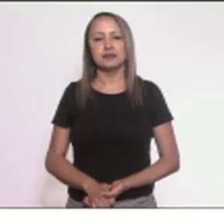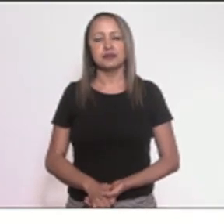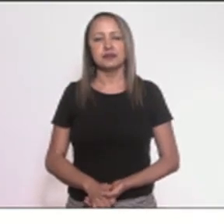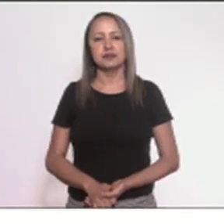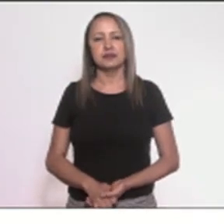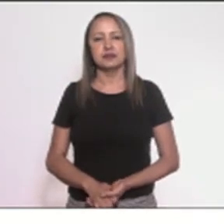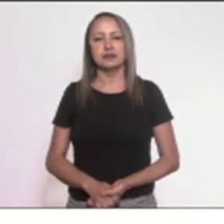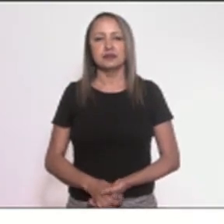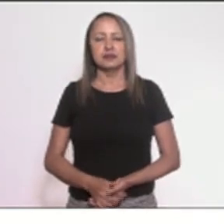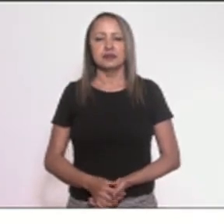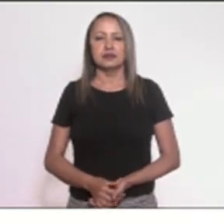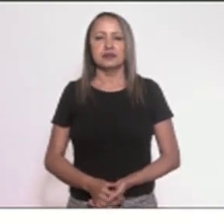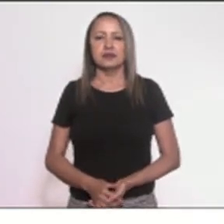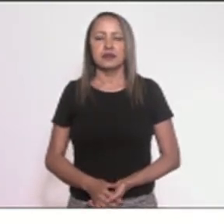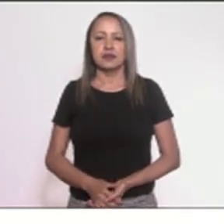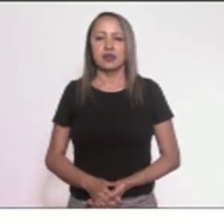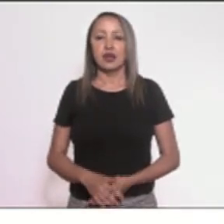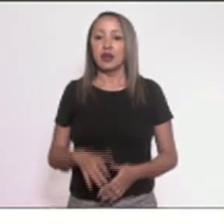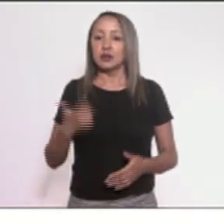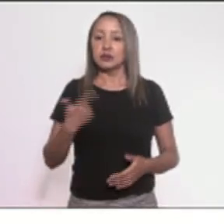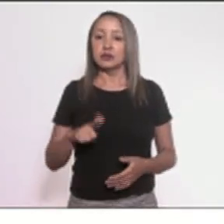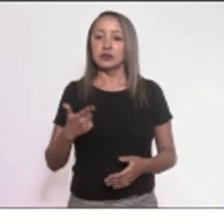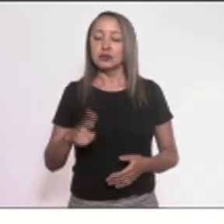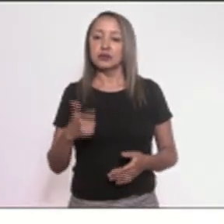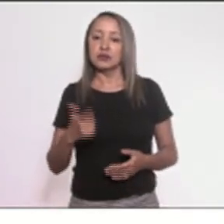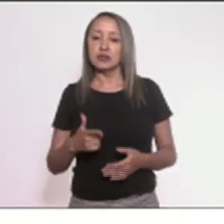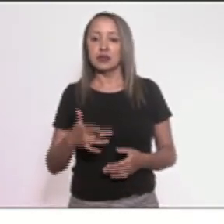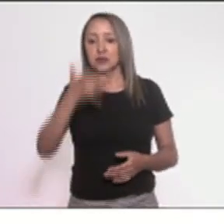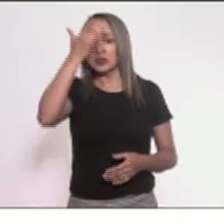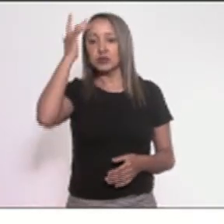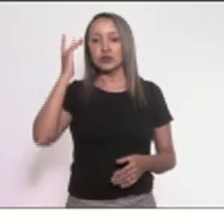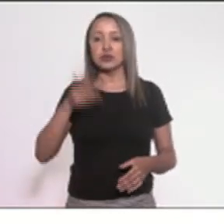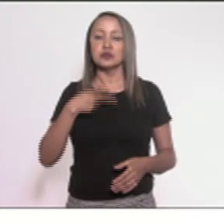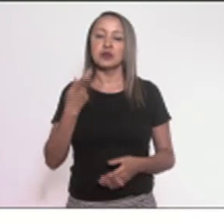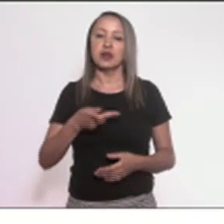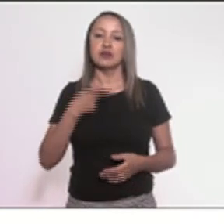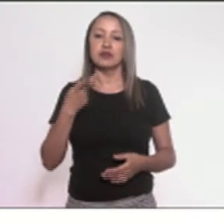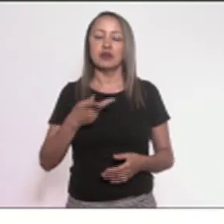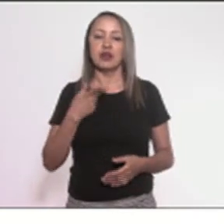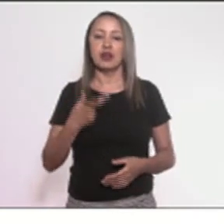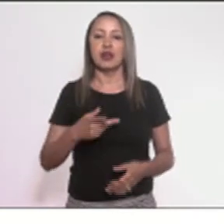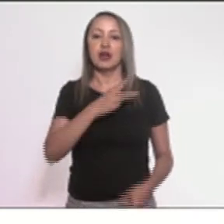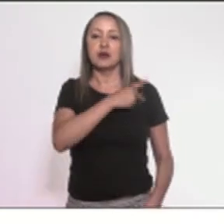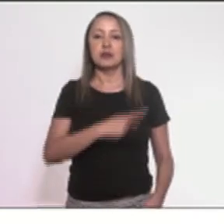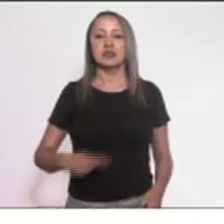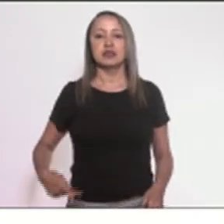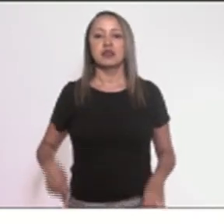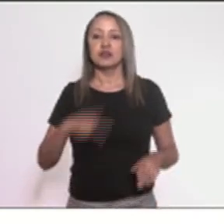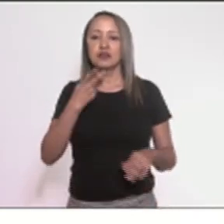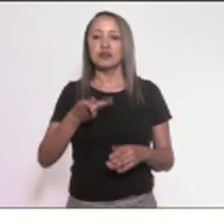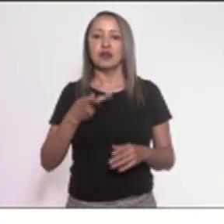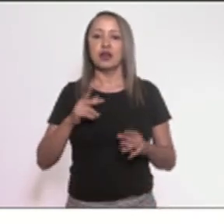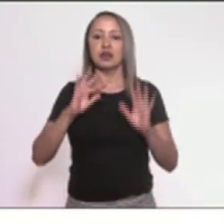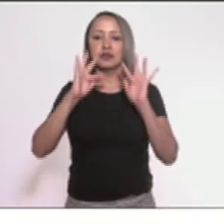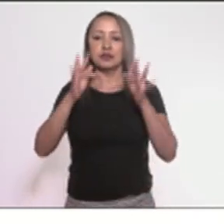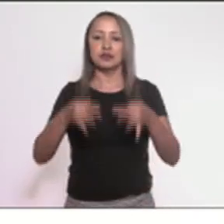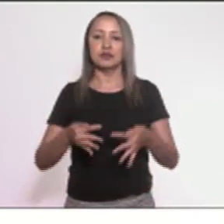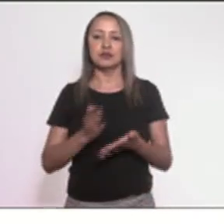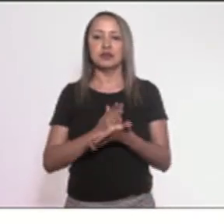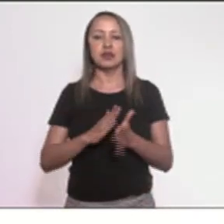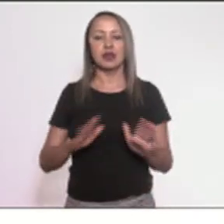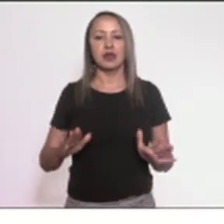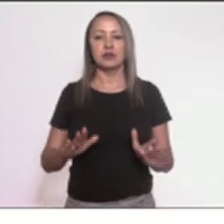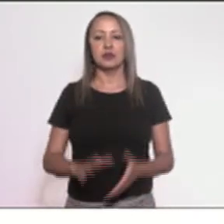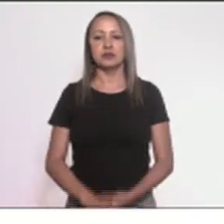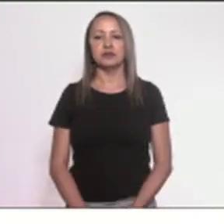Conte sempre comigo. Não havendo mais oradores inscritos, a presidência encerra a presente sessão.